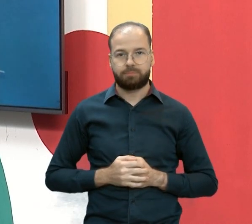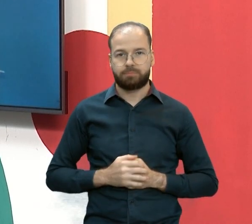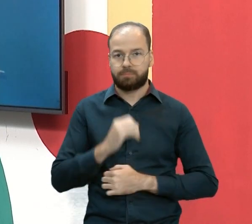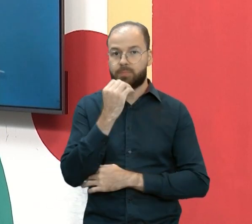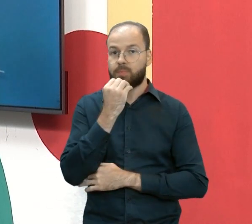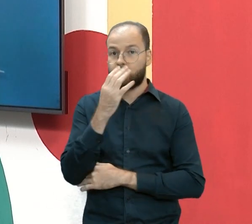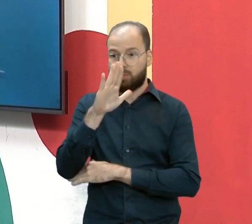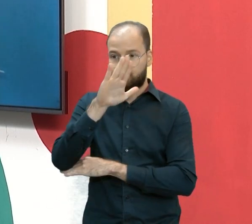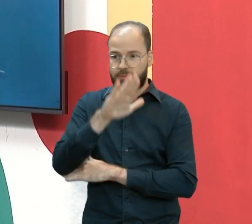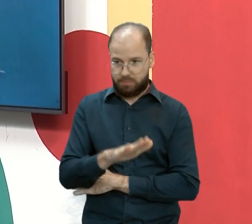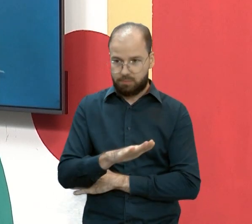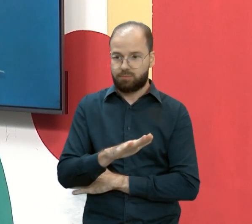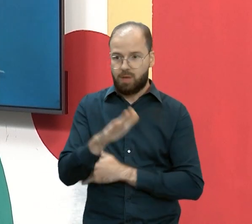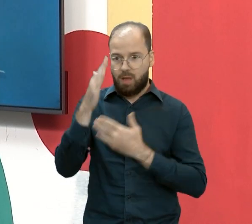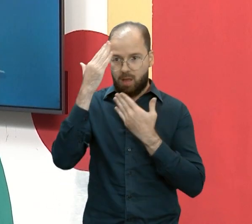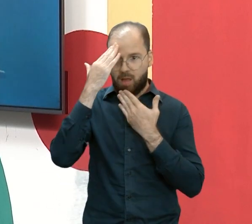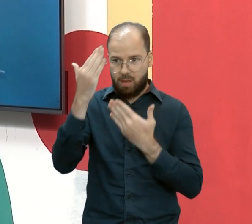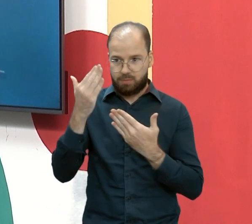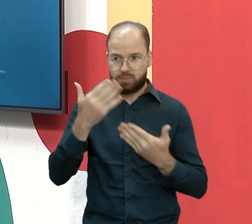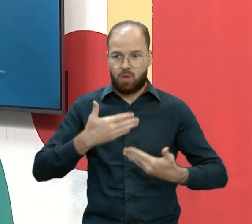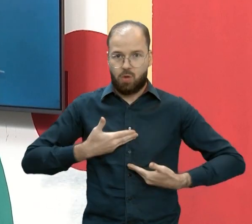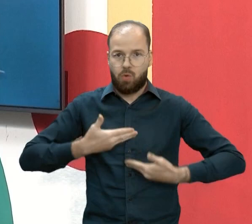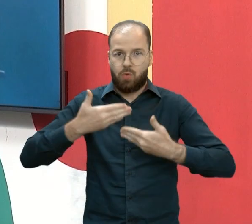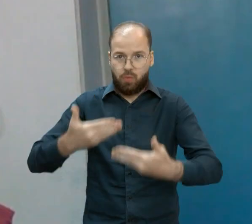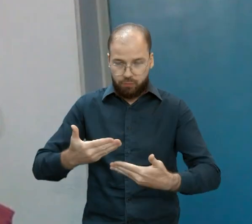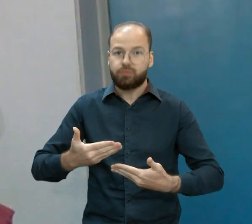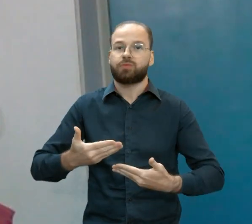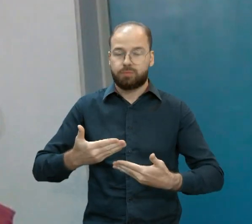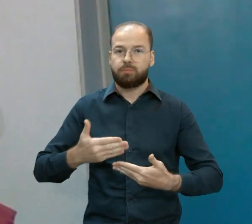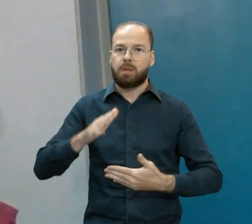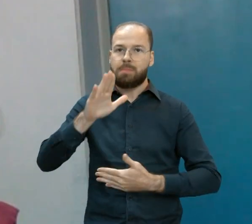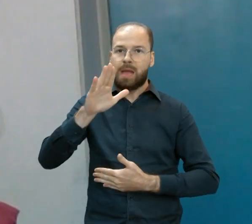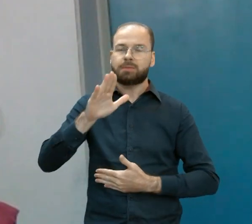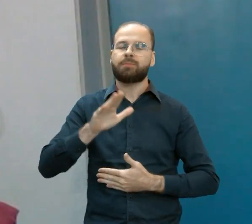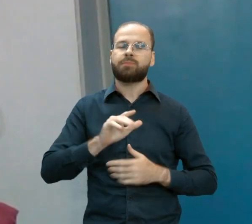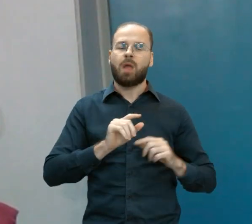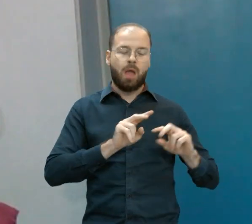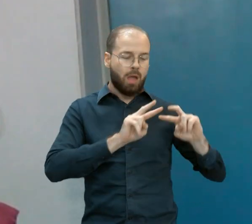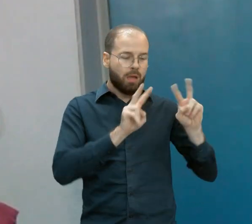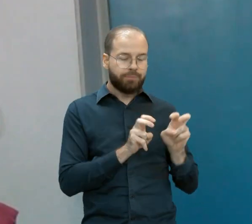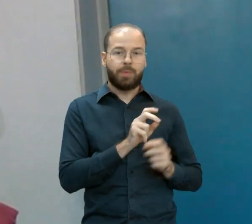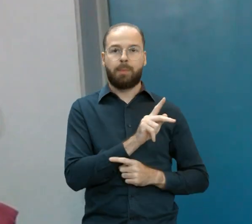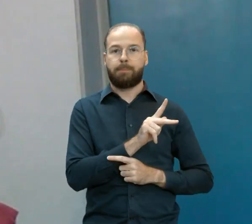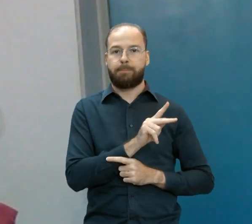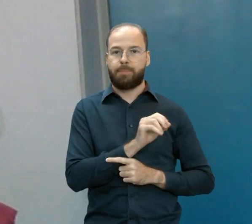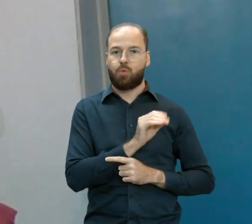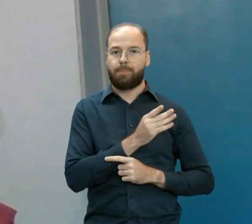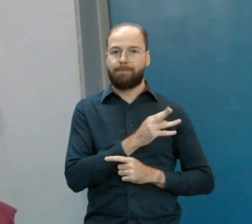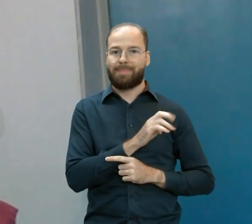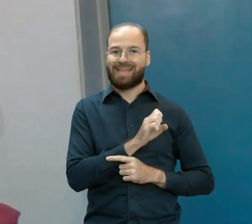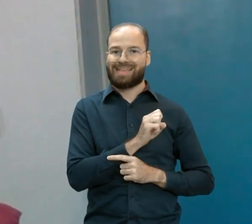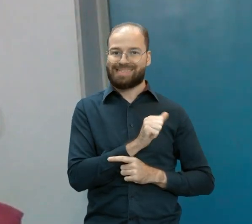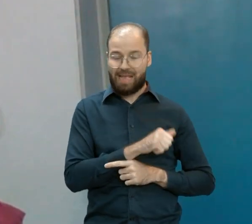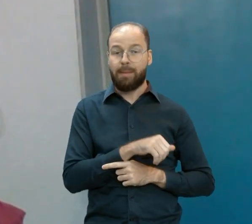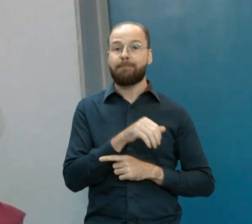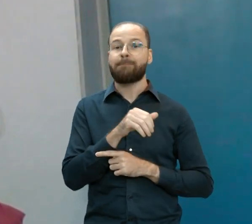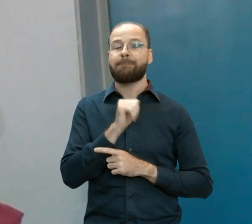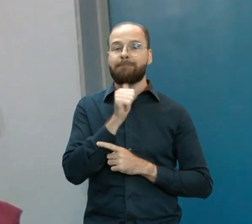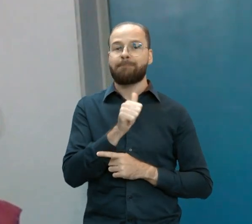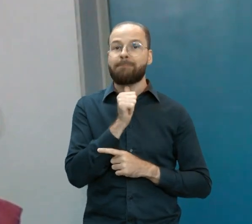convite. Eu acho que antes de falar do que é pobreza menstrual, situar um pouco de como